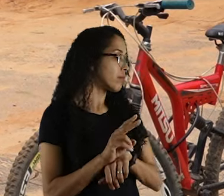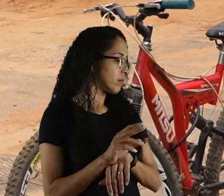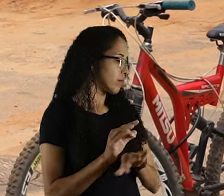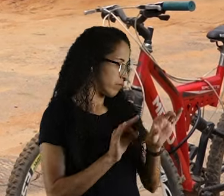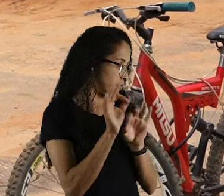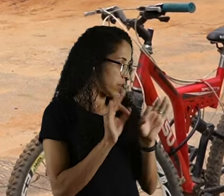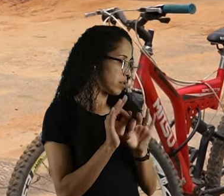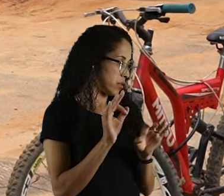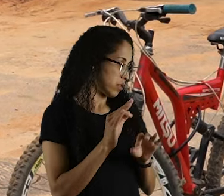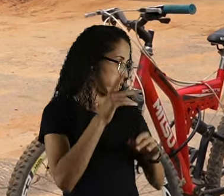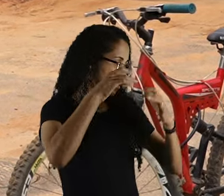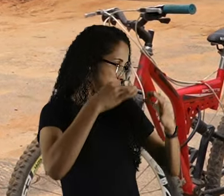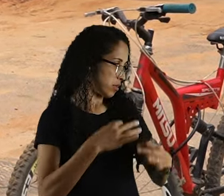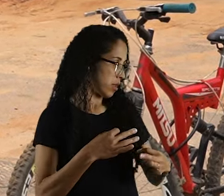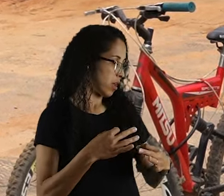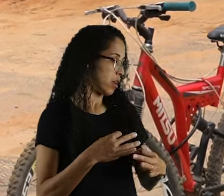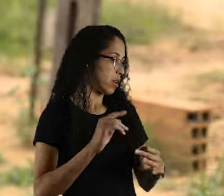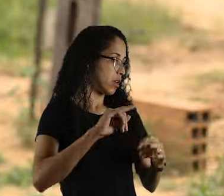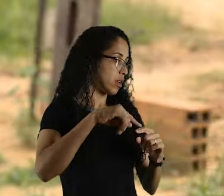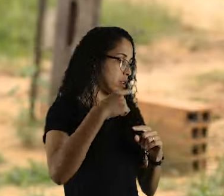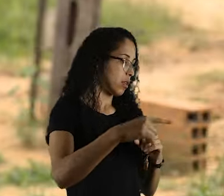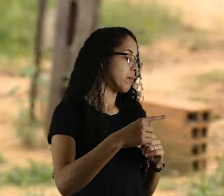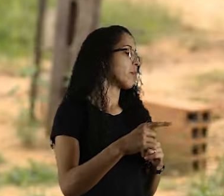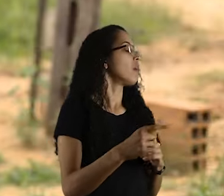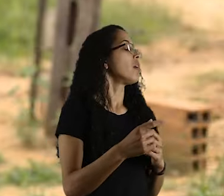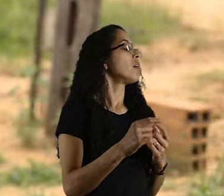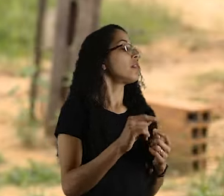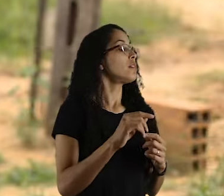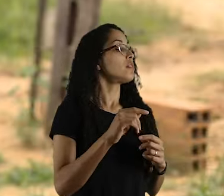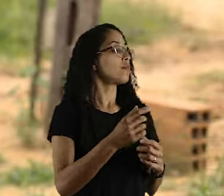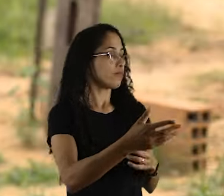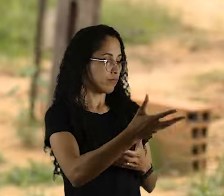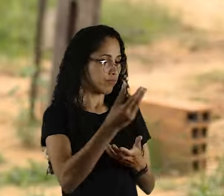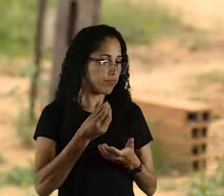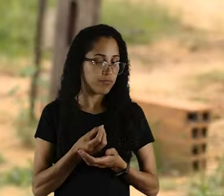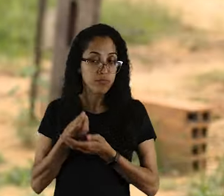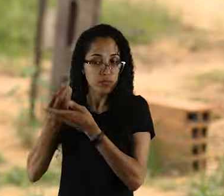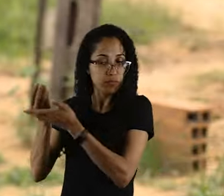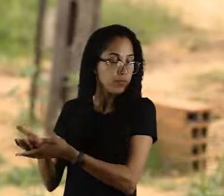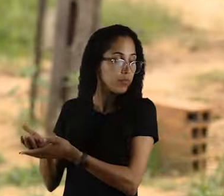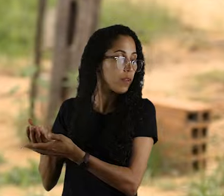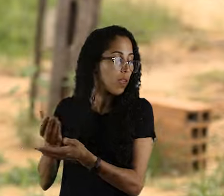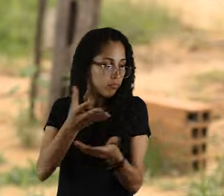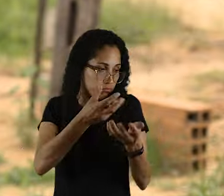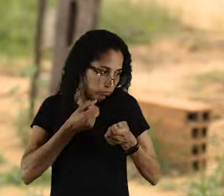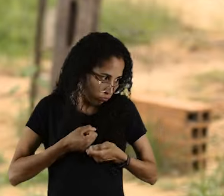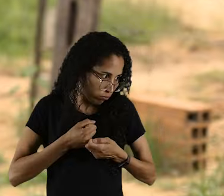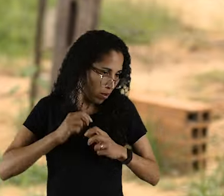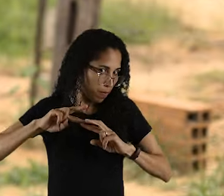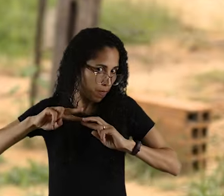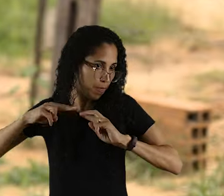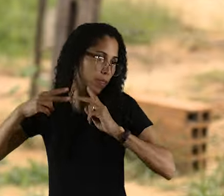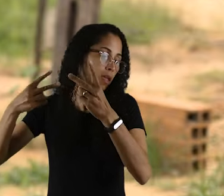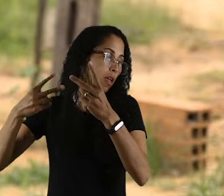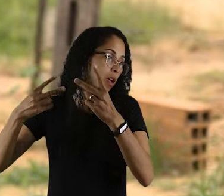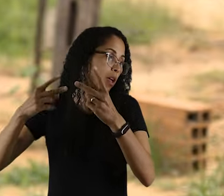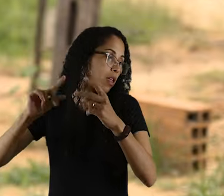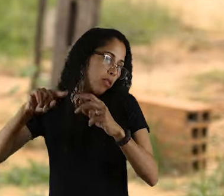os trâmites certinho e coloca o dinheiro da minha mão e a gente dobra esse dinheiro e paga esse dinheiro para